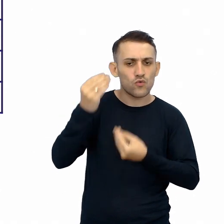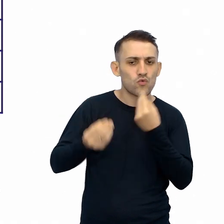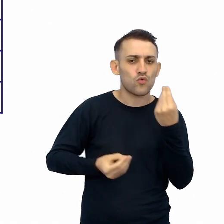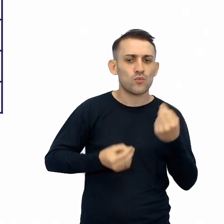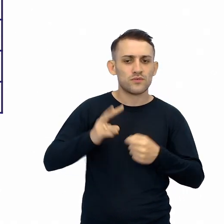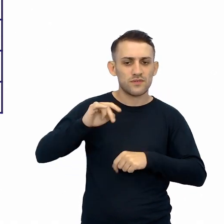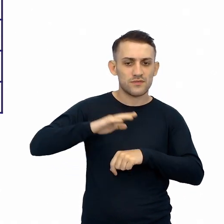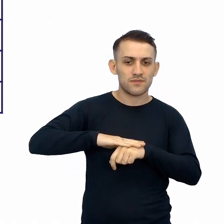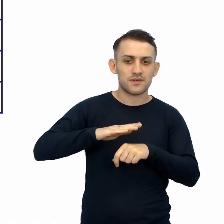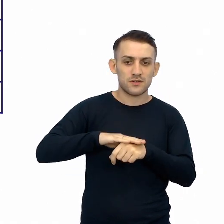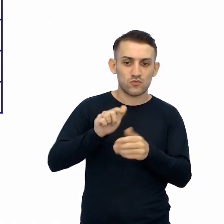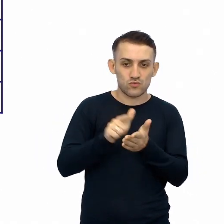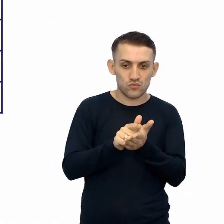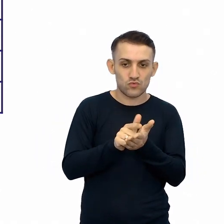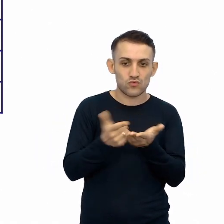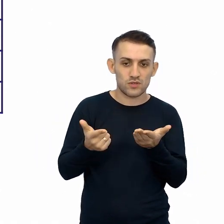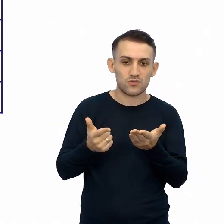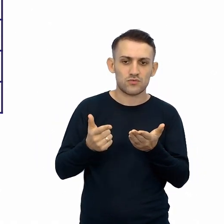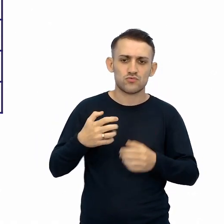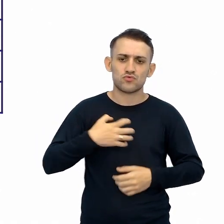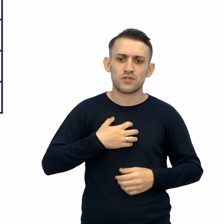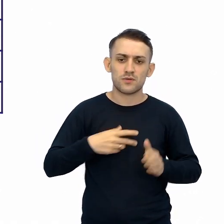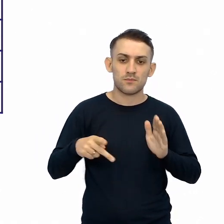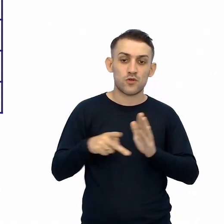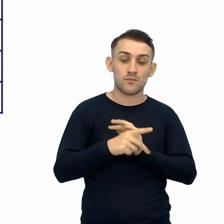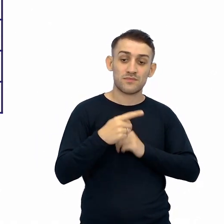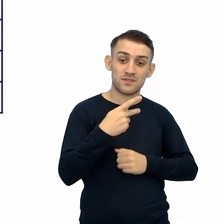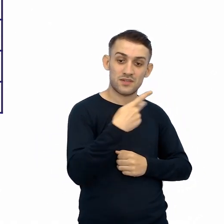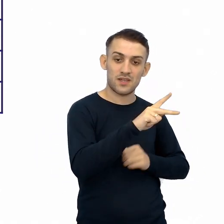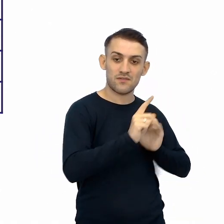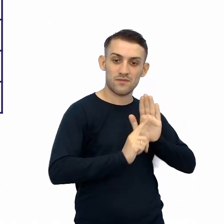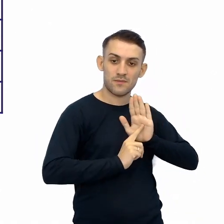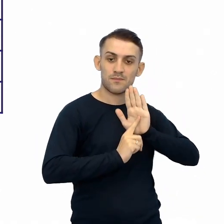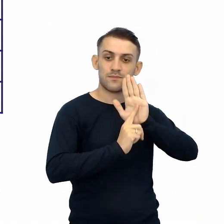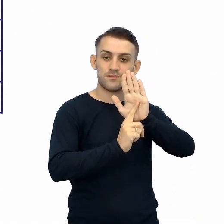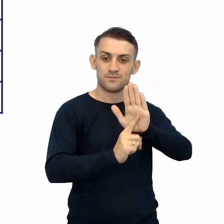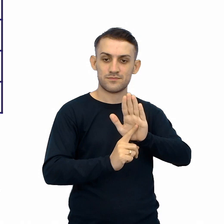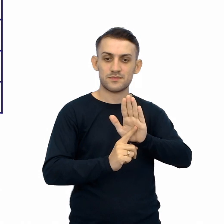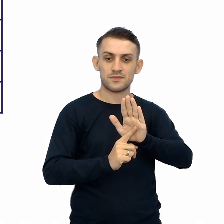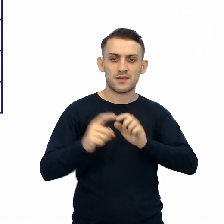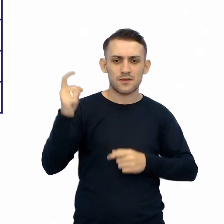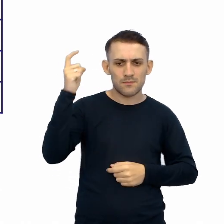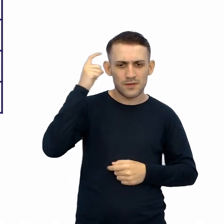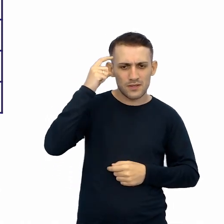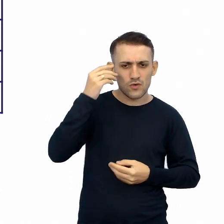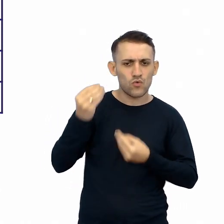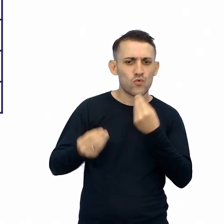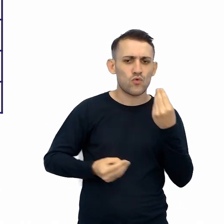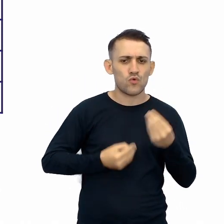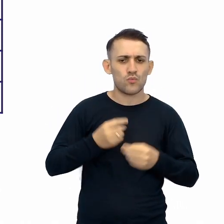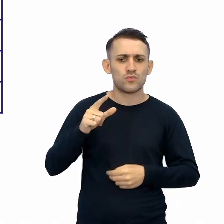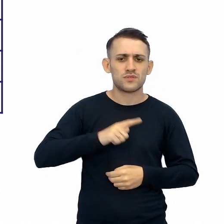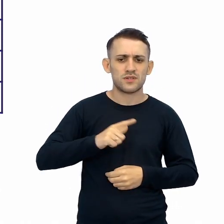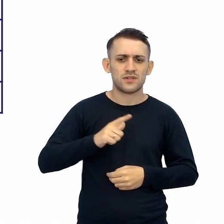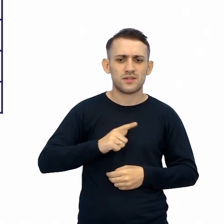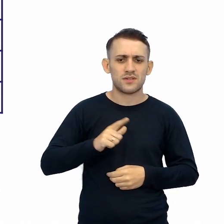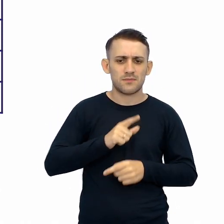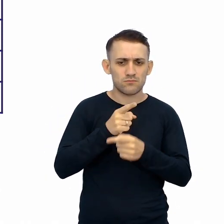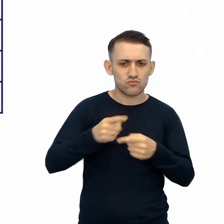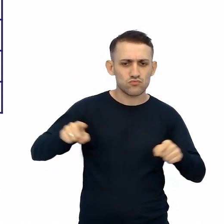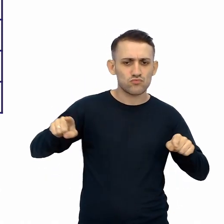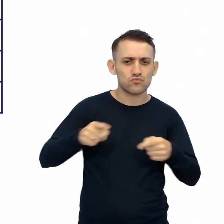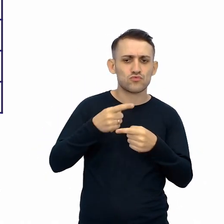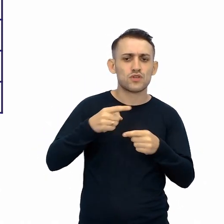funciona um telejornal, a postura do apresentador, do âncora, se tem cenário, se tem trilha